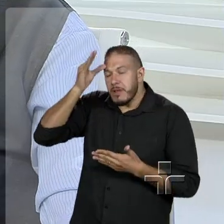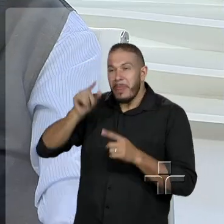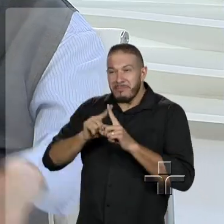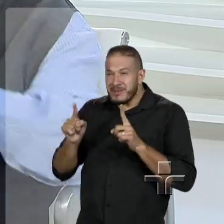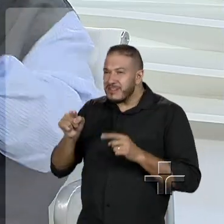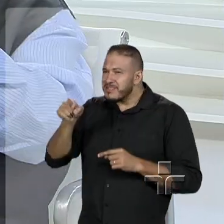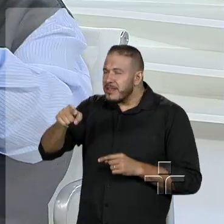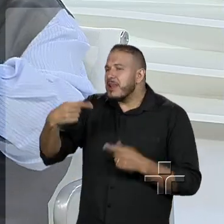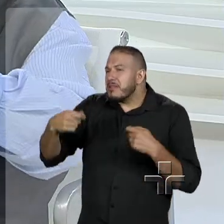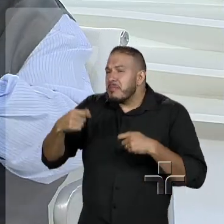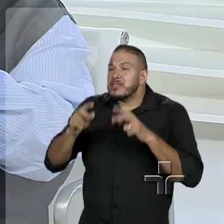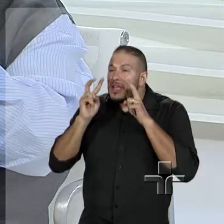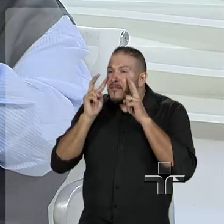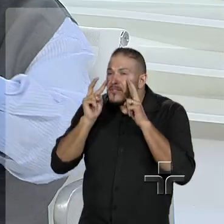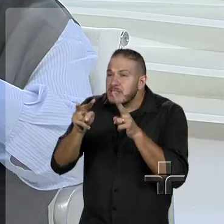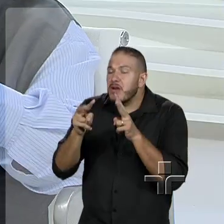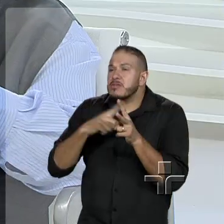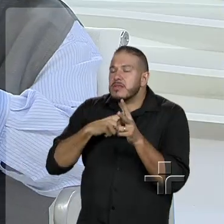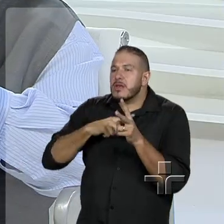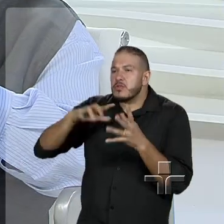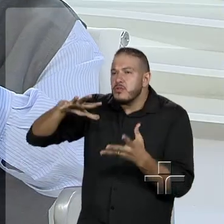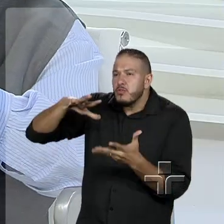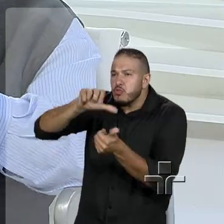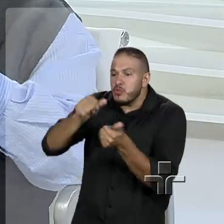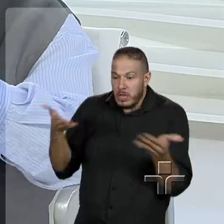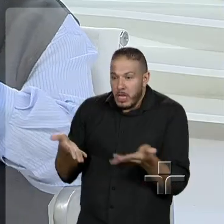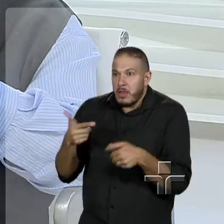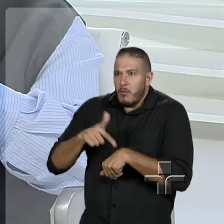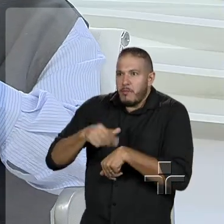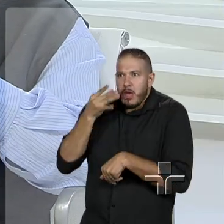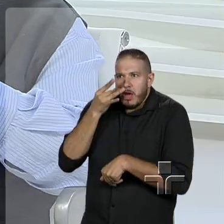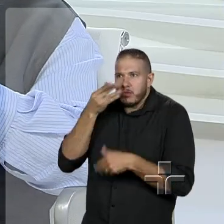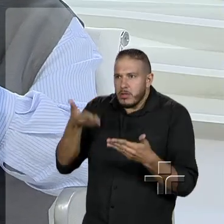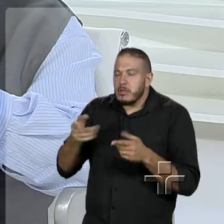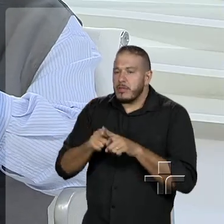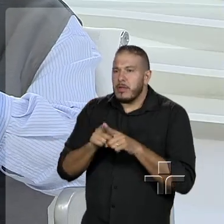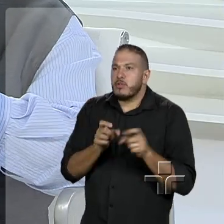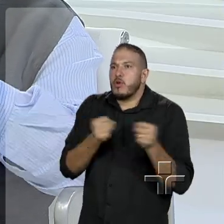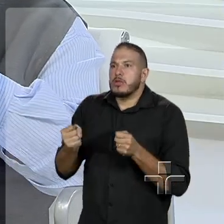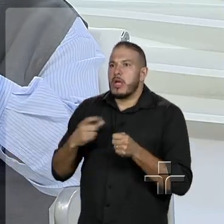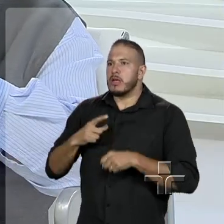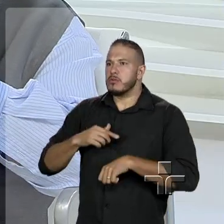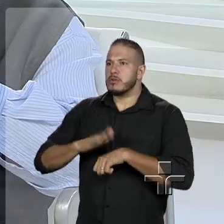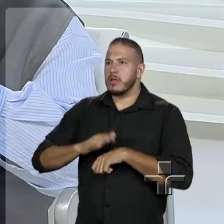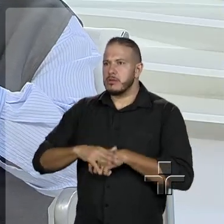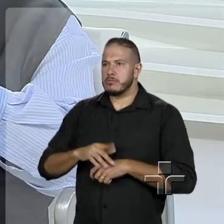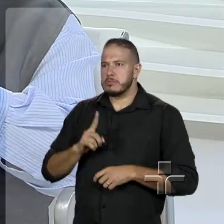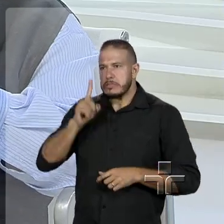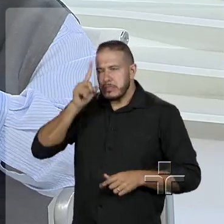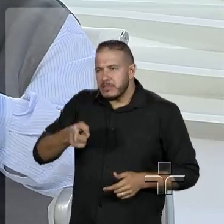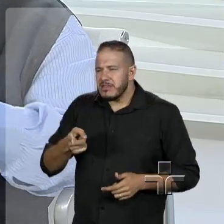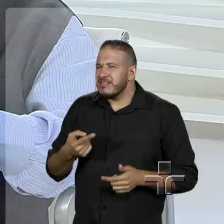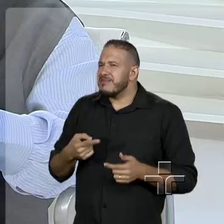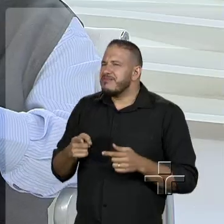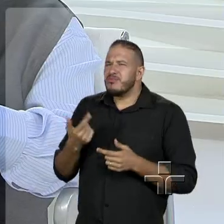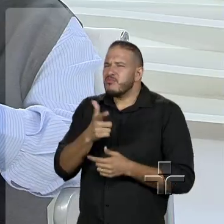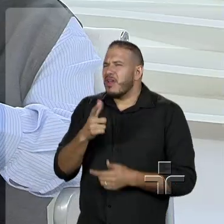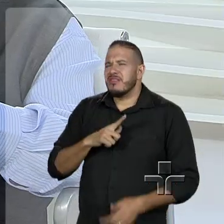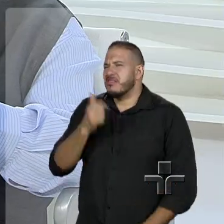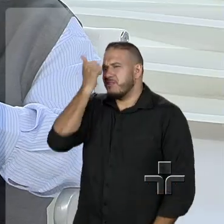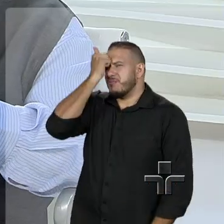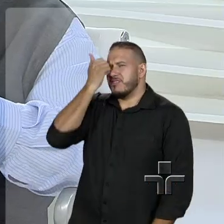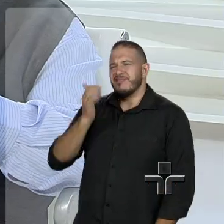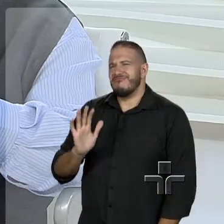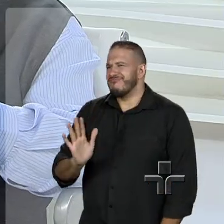depende da visão que você tem do mundo naquele instante e do poder que você tem. De forma que não tem o que se arrepender. Na